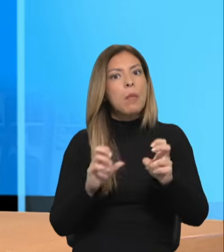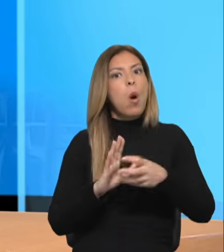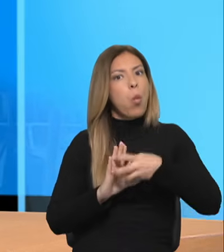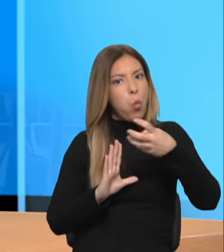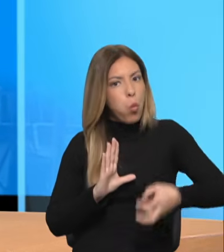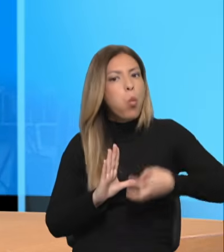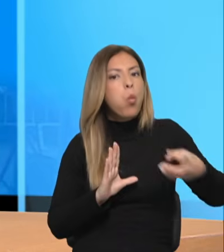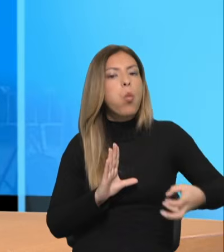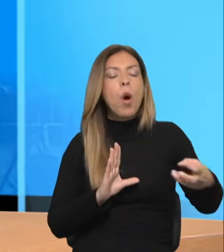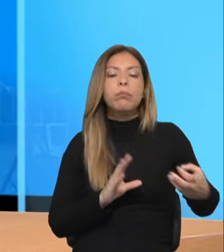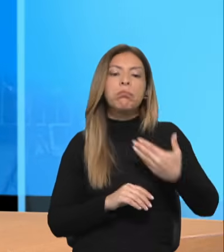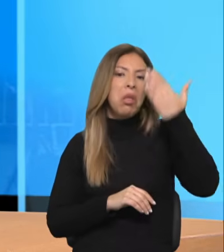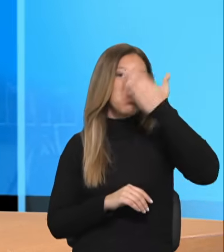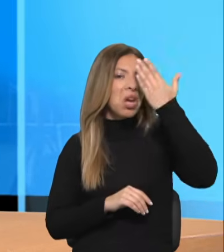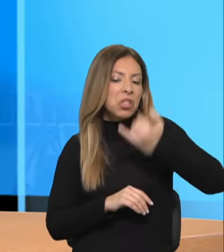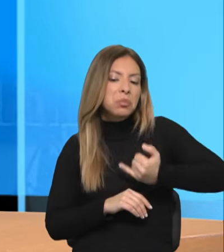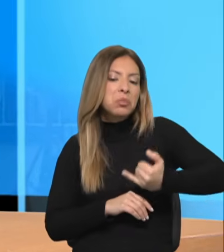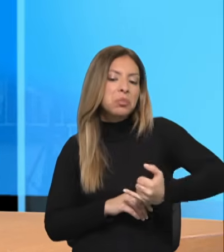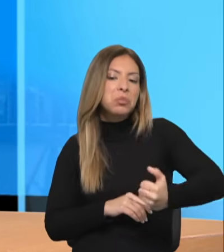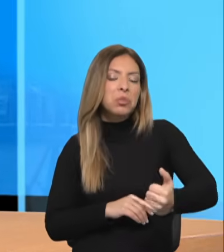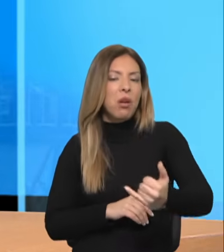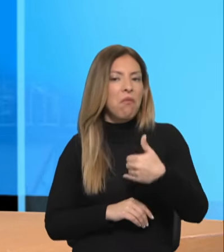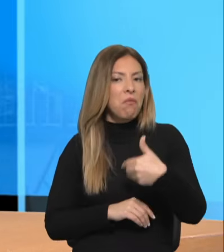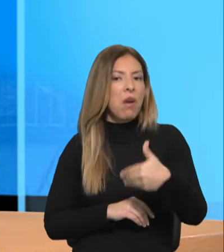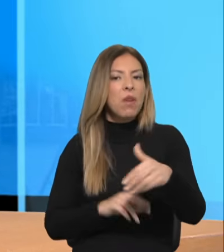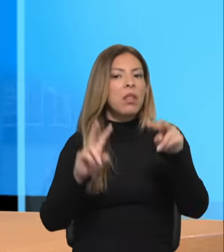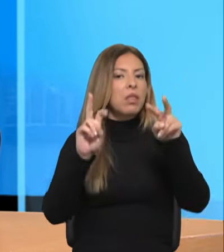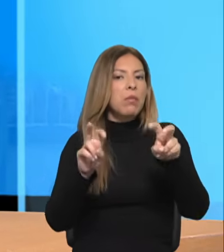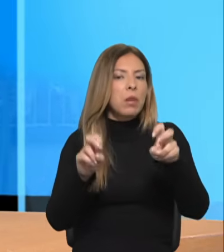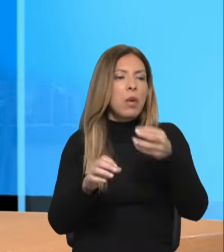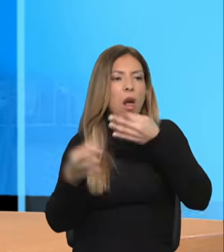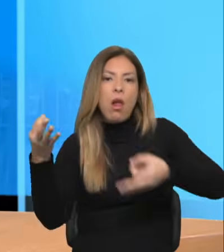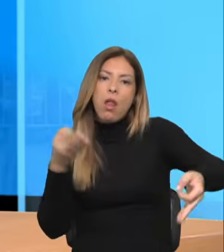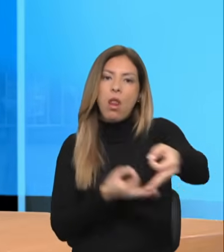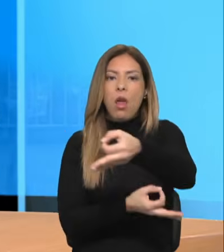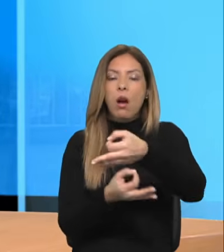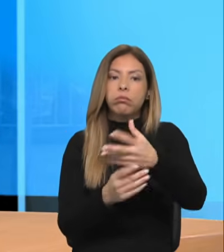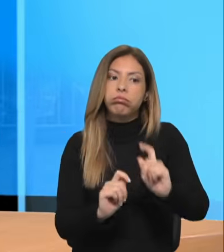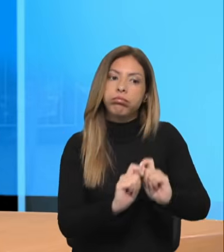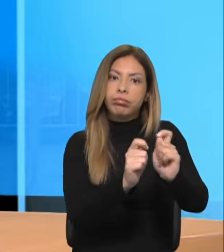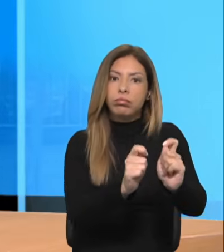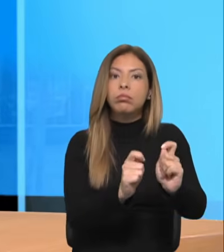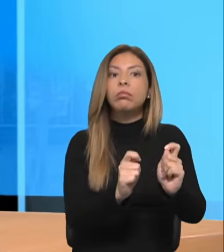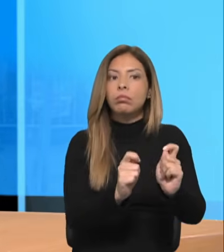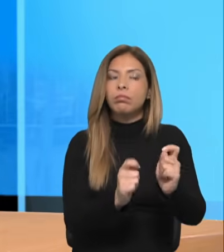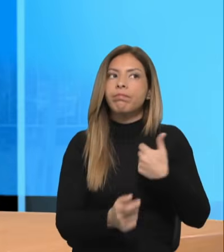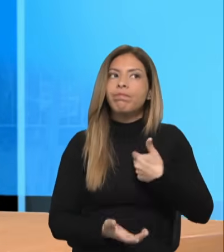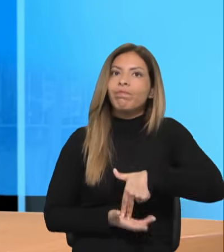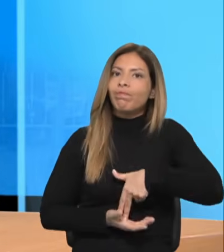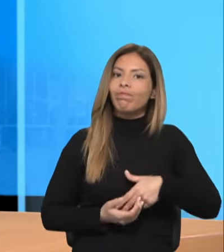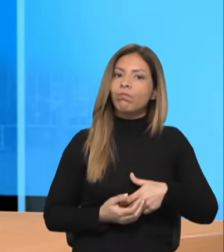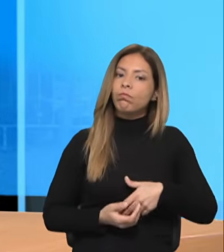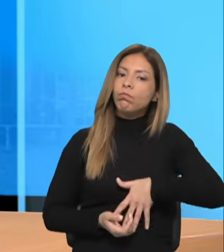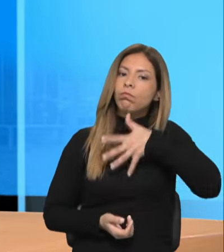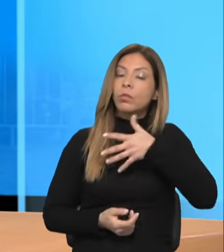provavelmente nos próximos dias vamos ter, enfim, o Presidente da República a tomar posição, quanto mais não seja, através de perguntas